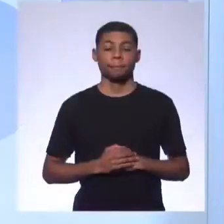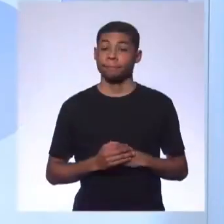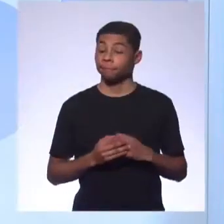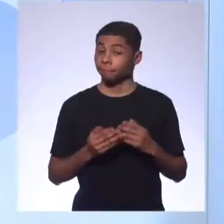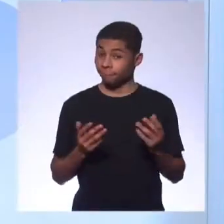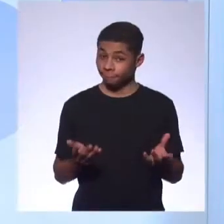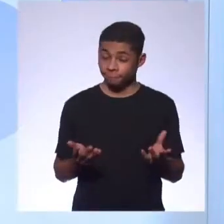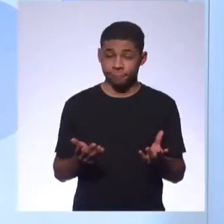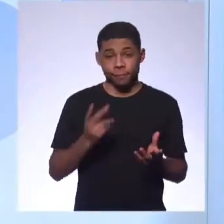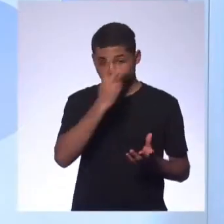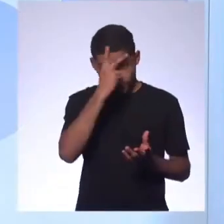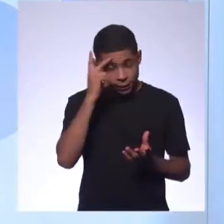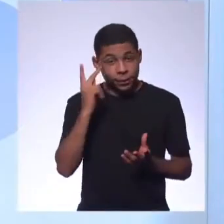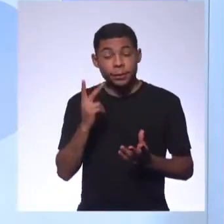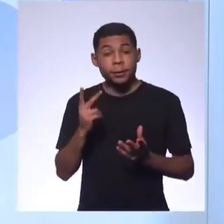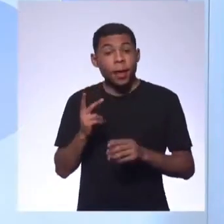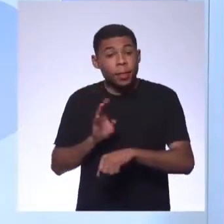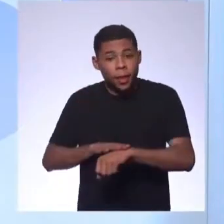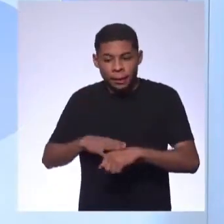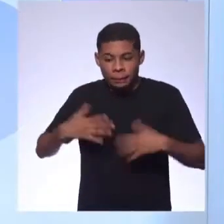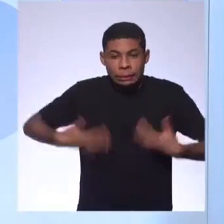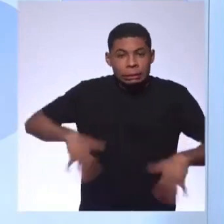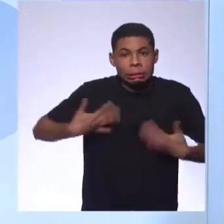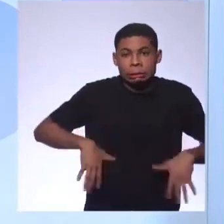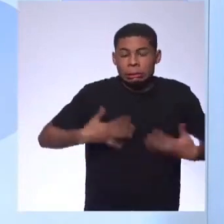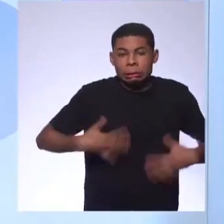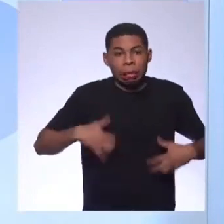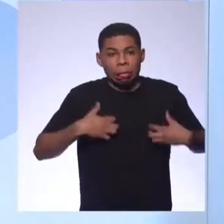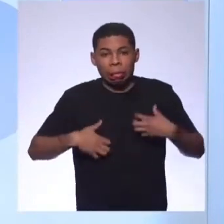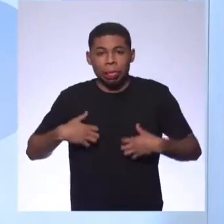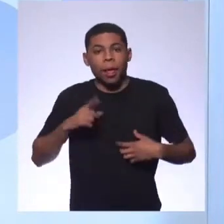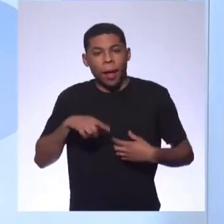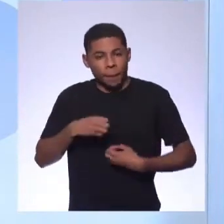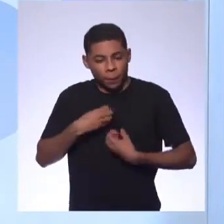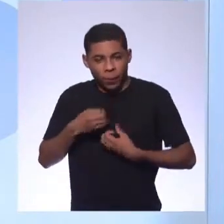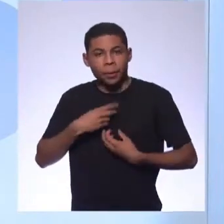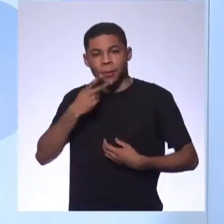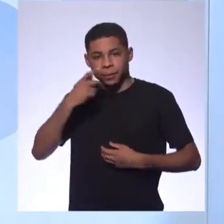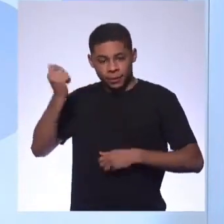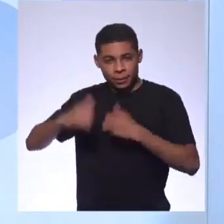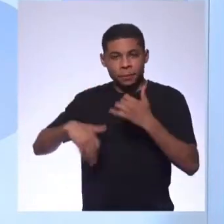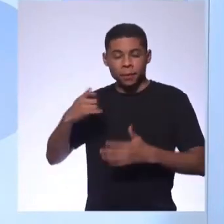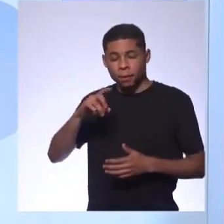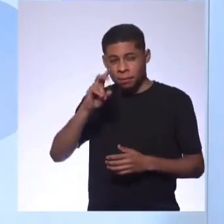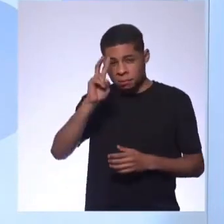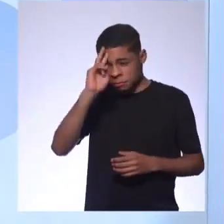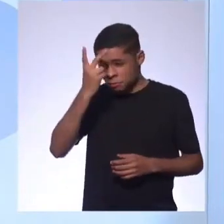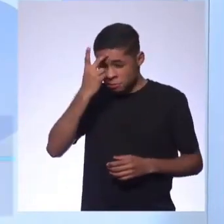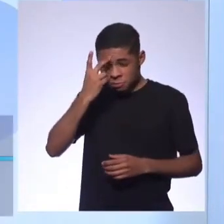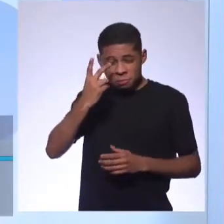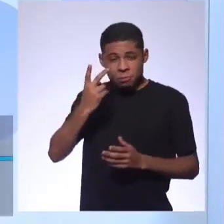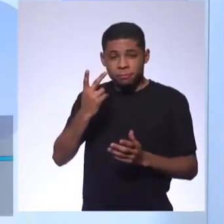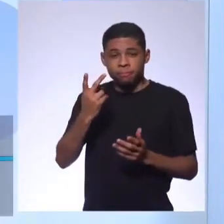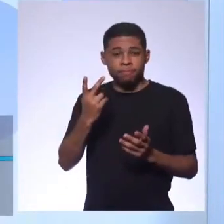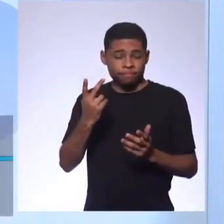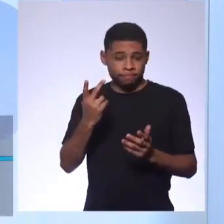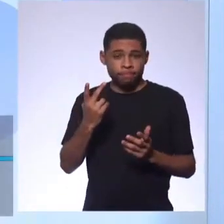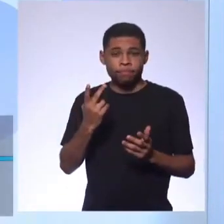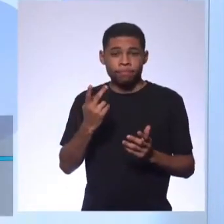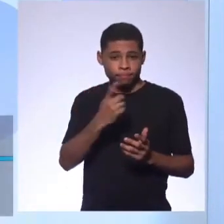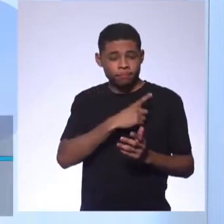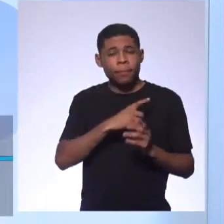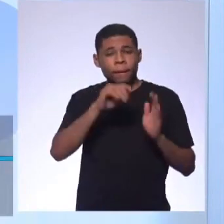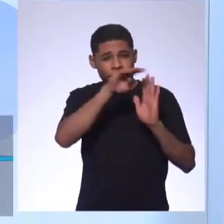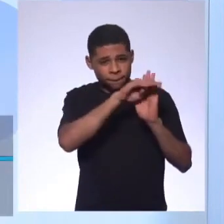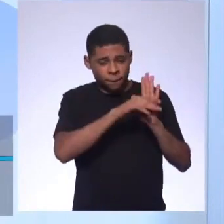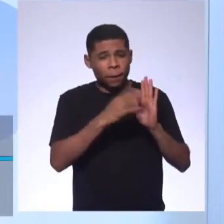Gente, tempos de desesperança, é isso que esse poema fala, né? Revolta, esses padrões